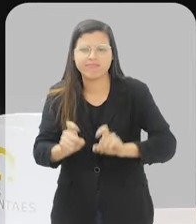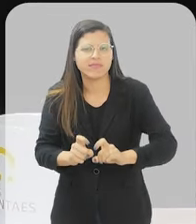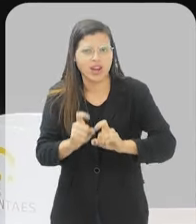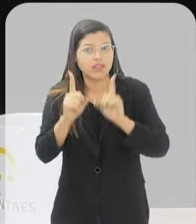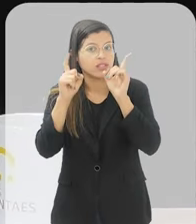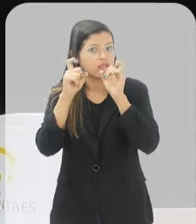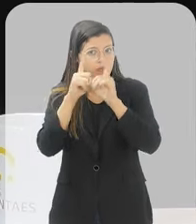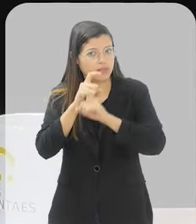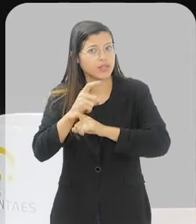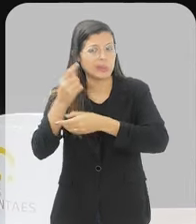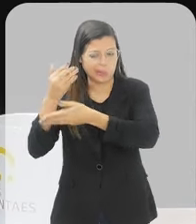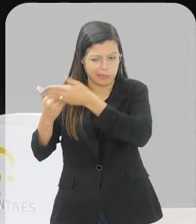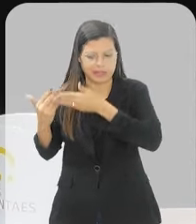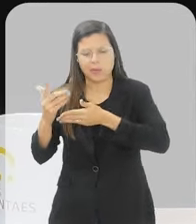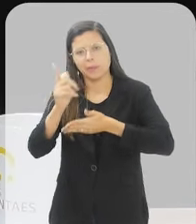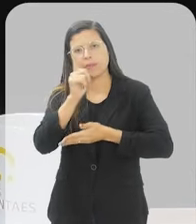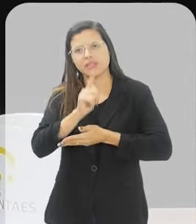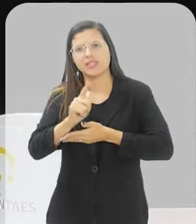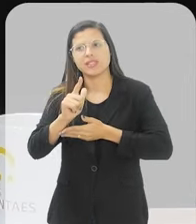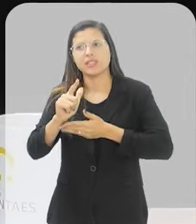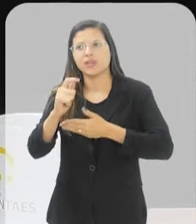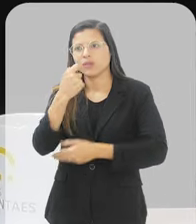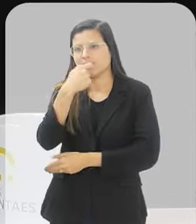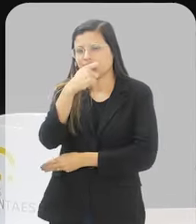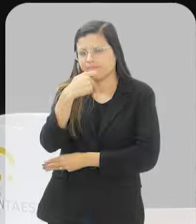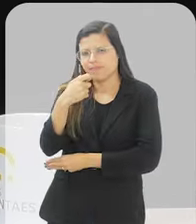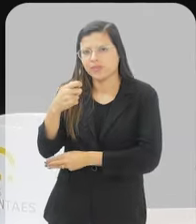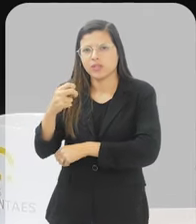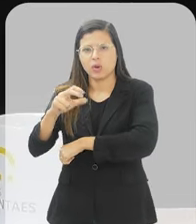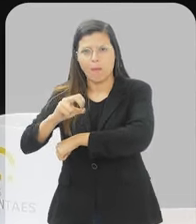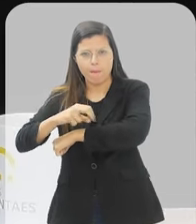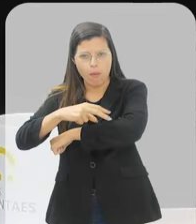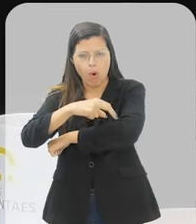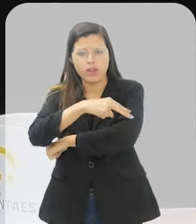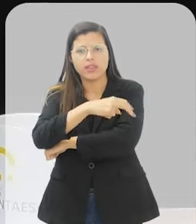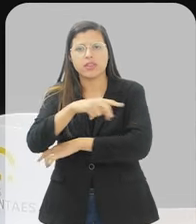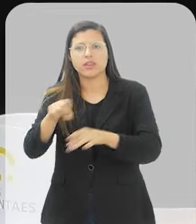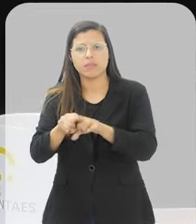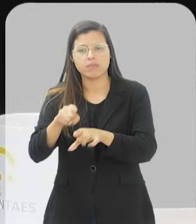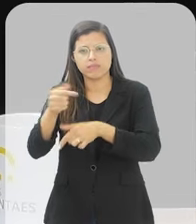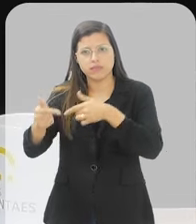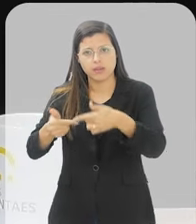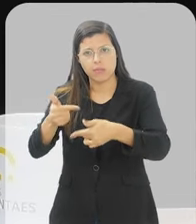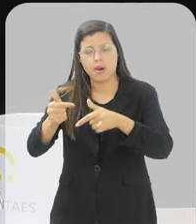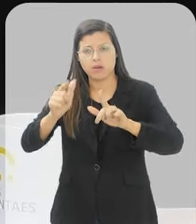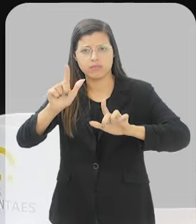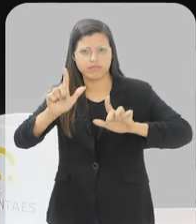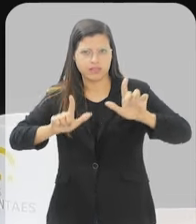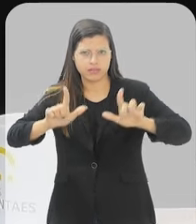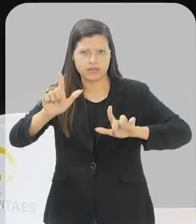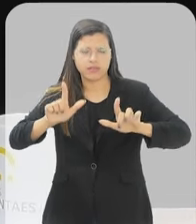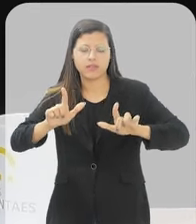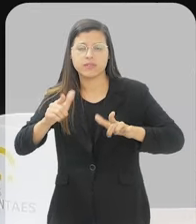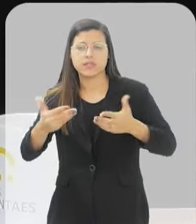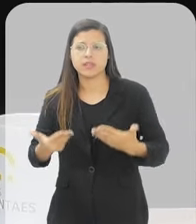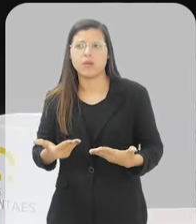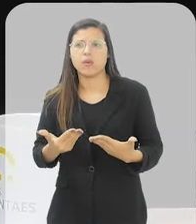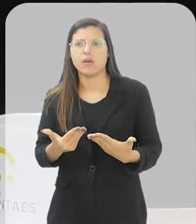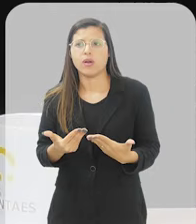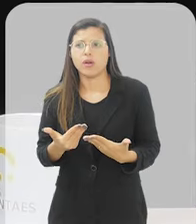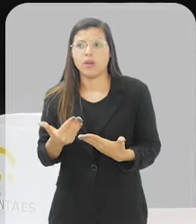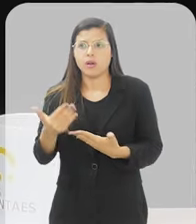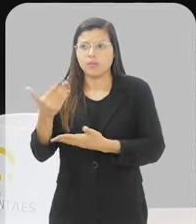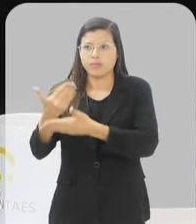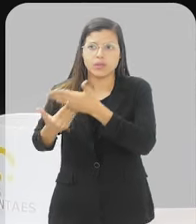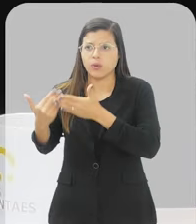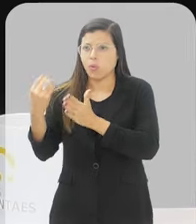era raro naquela época alguém fazer aquilo. E aí, como sou maquiador de modas e trabalho com televisão, né, com maquiagem de televisão, e na